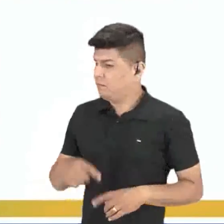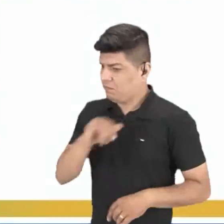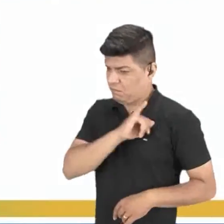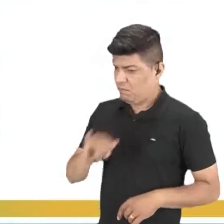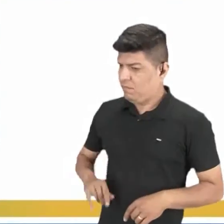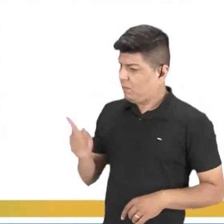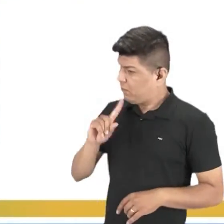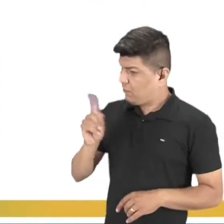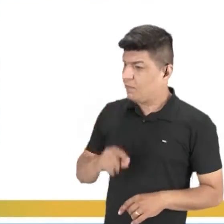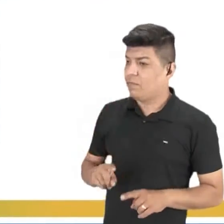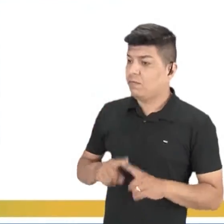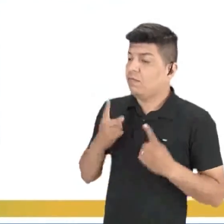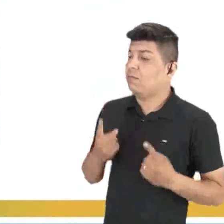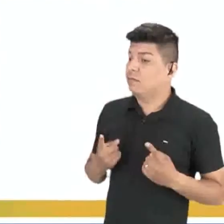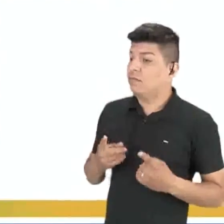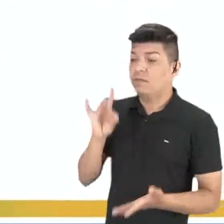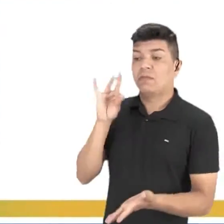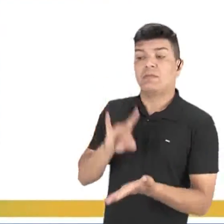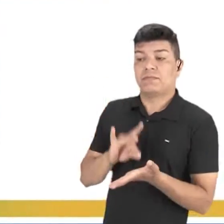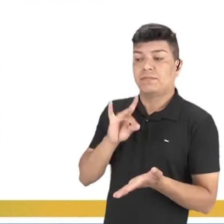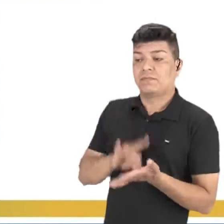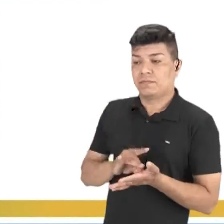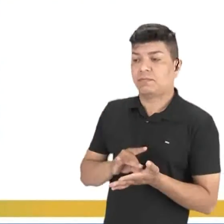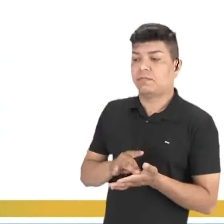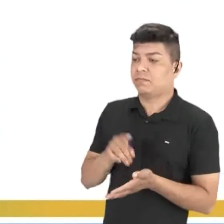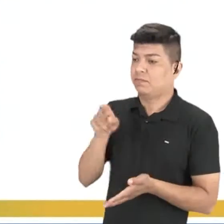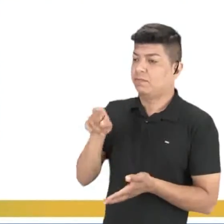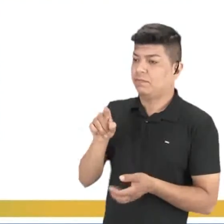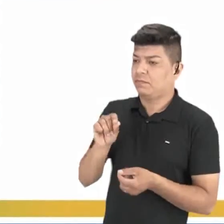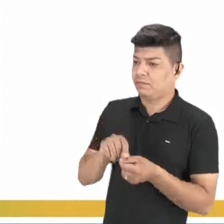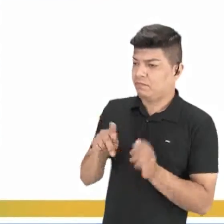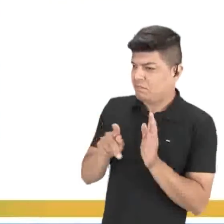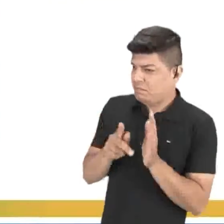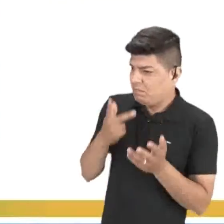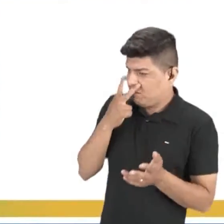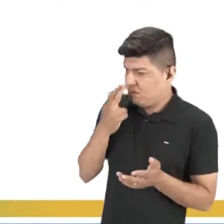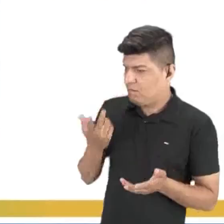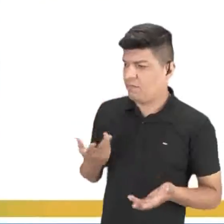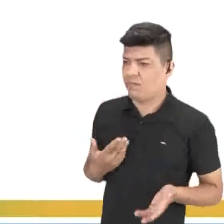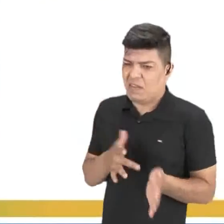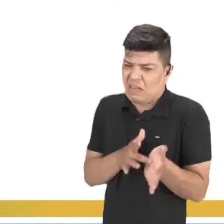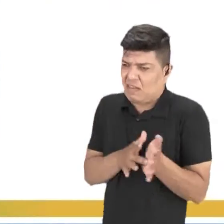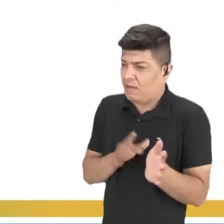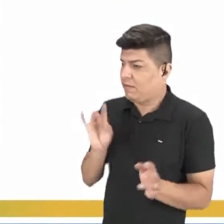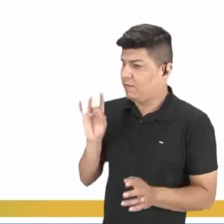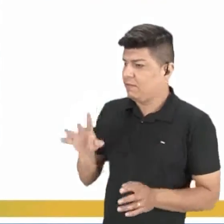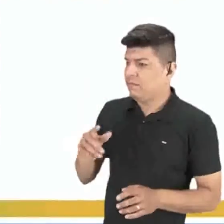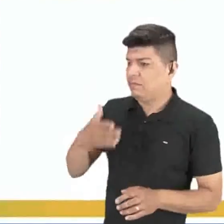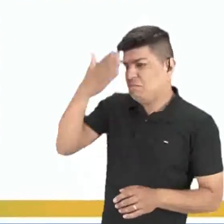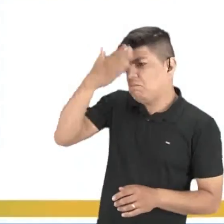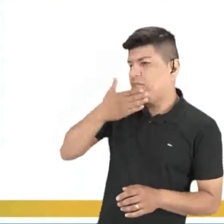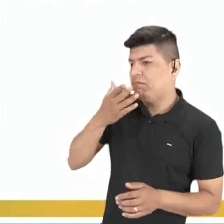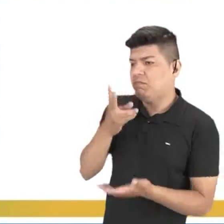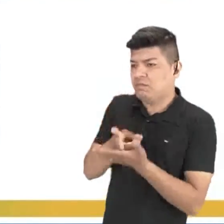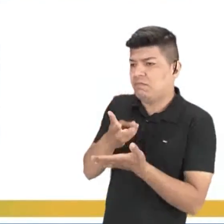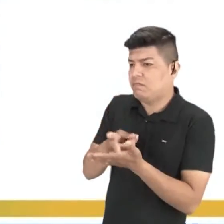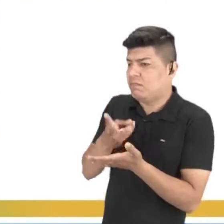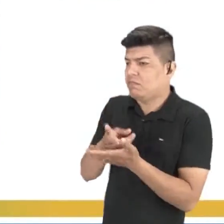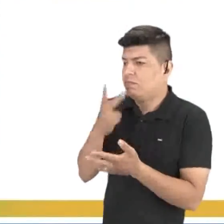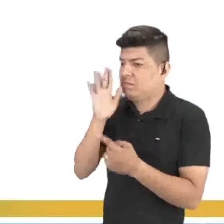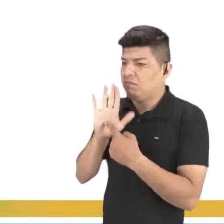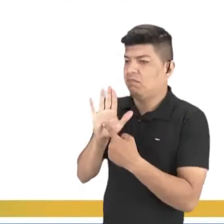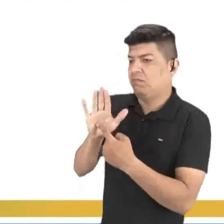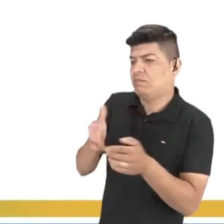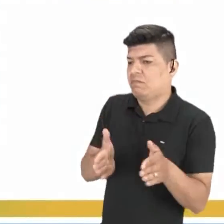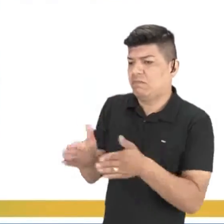digo isso, mas a verdade é que você faz um papel subalterno. Indo adiante, vai só